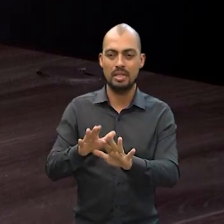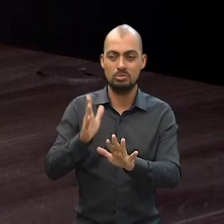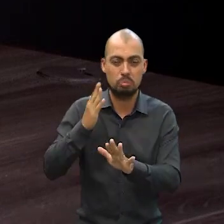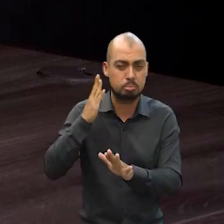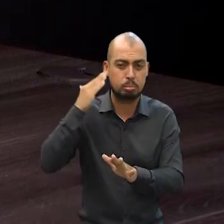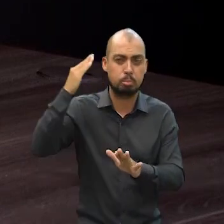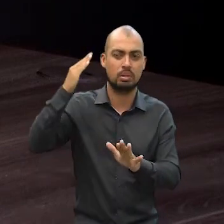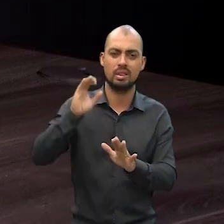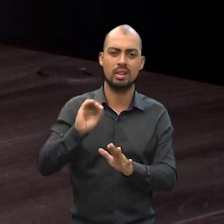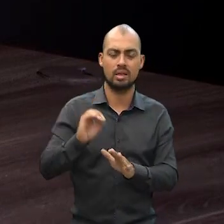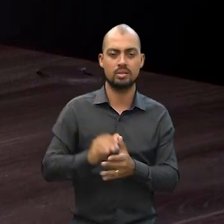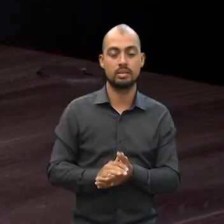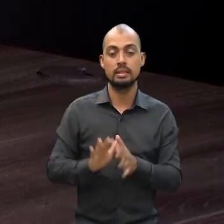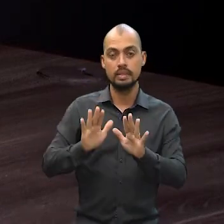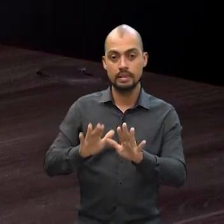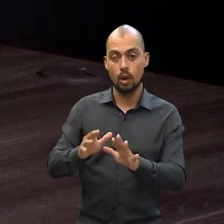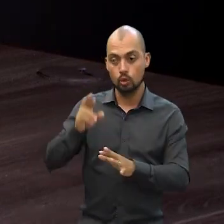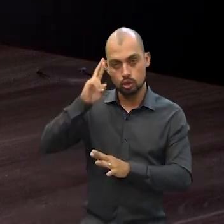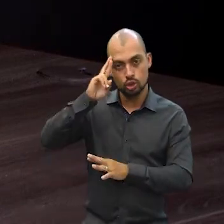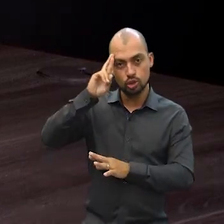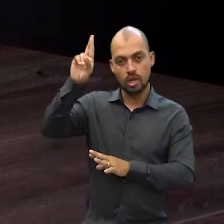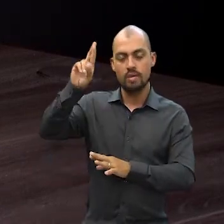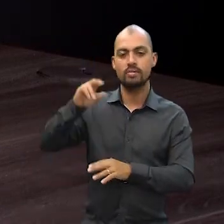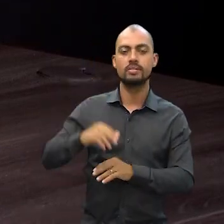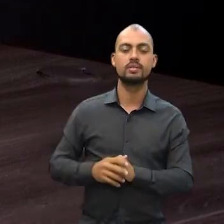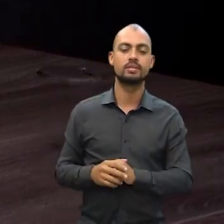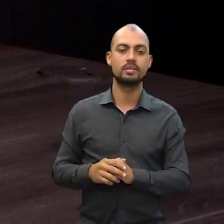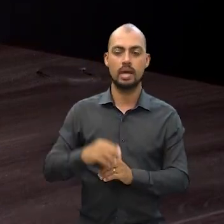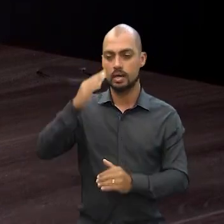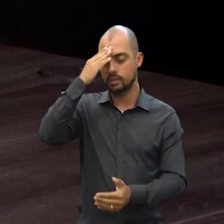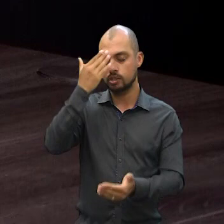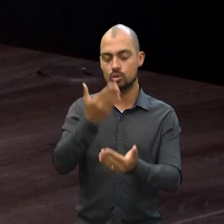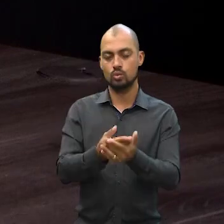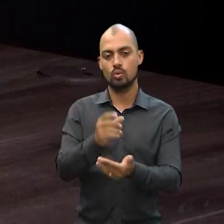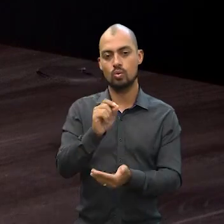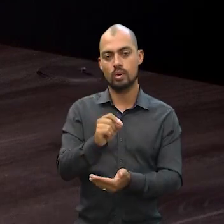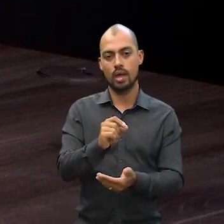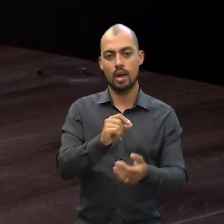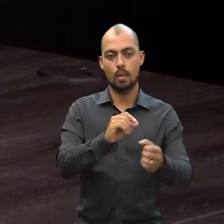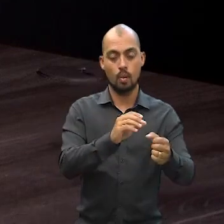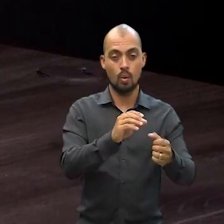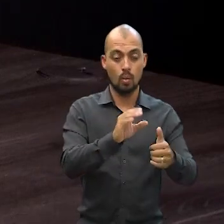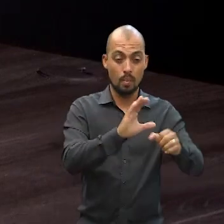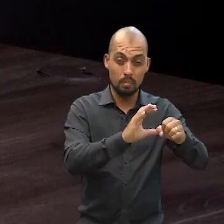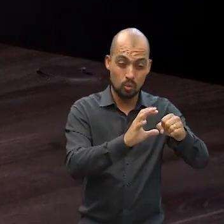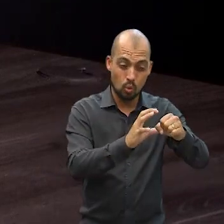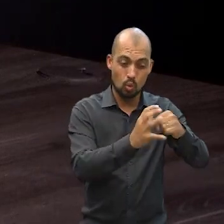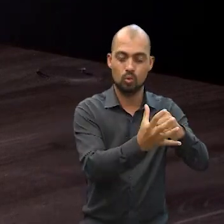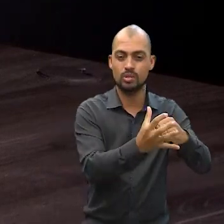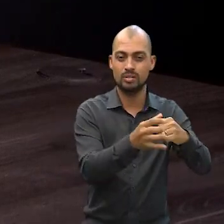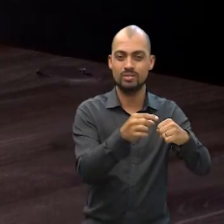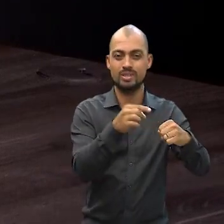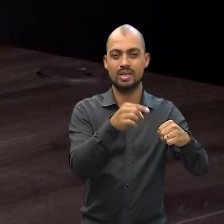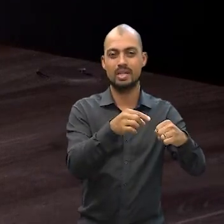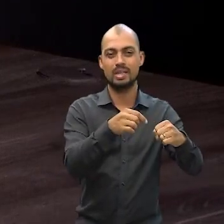máximo. E os proprietários acreditaram que a crise pela qual o país passaria nos meses